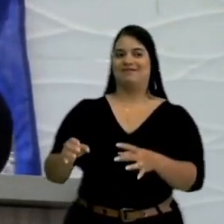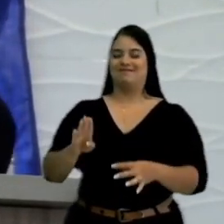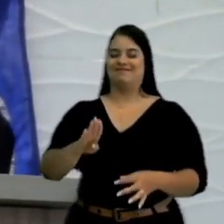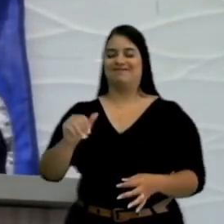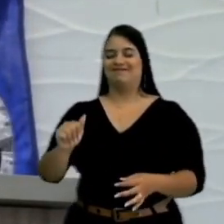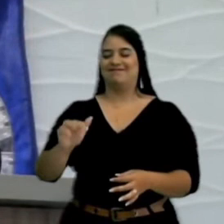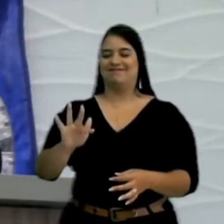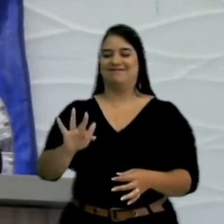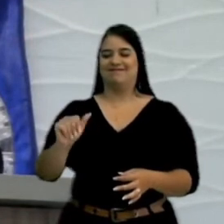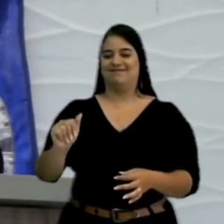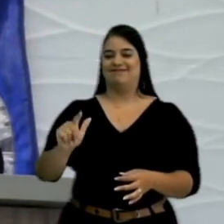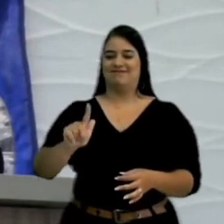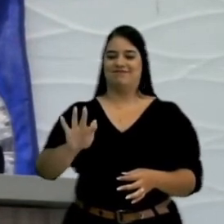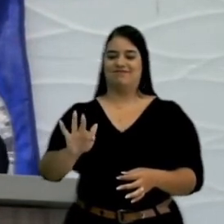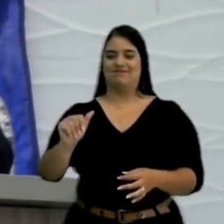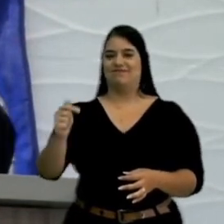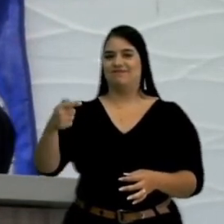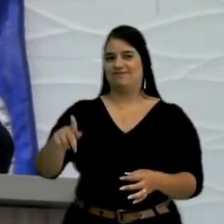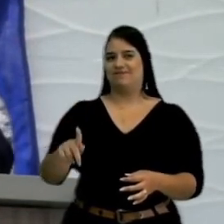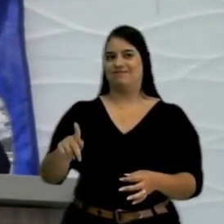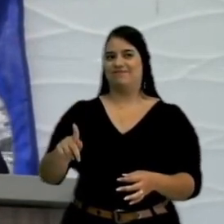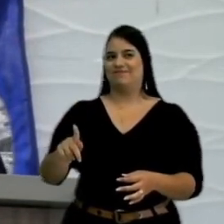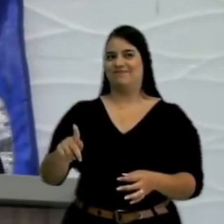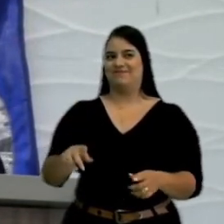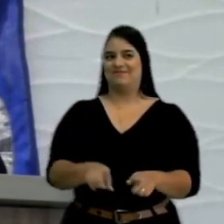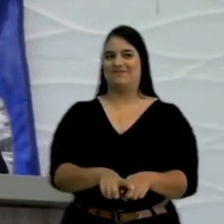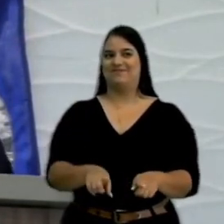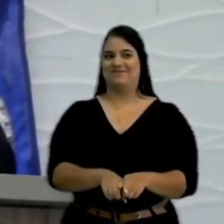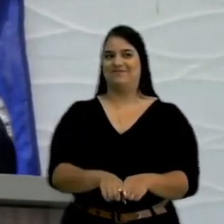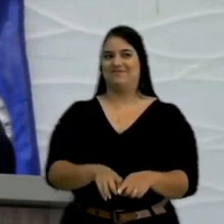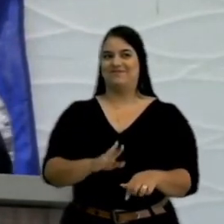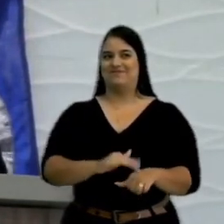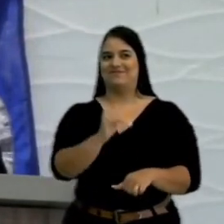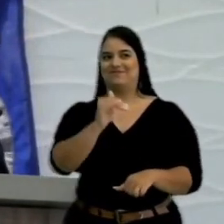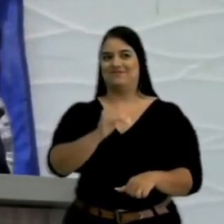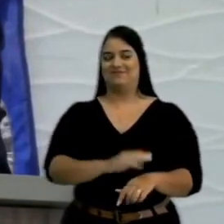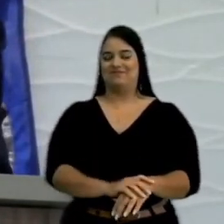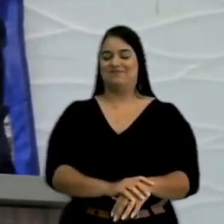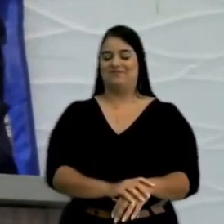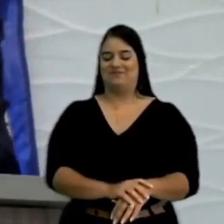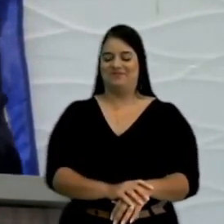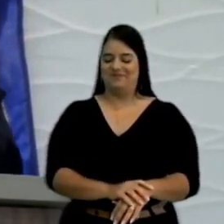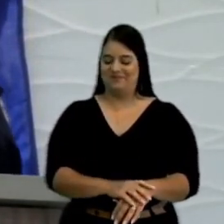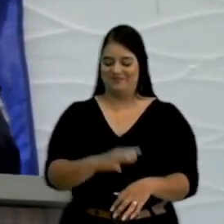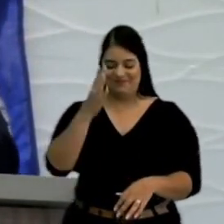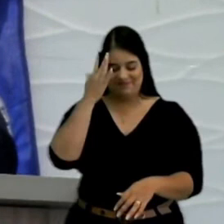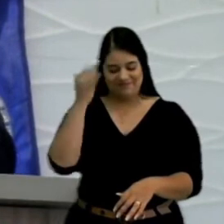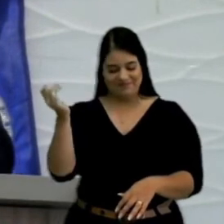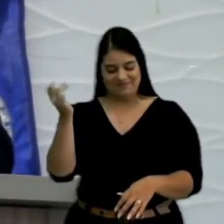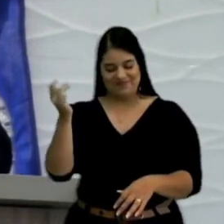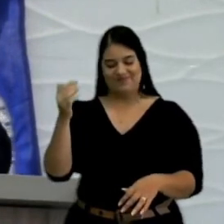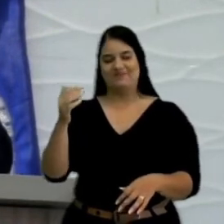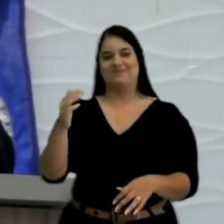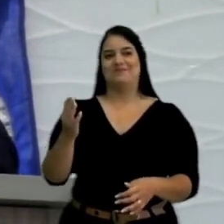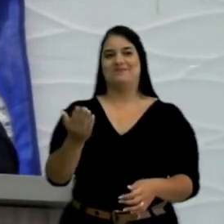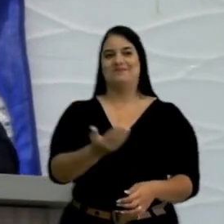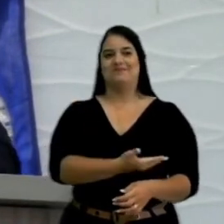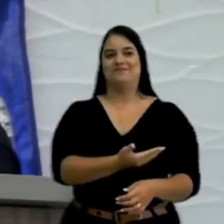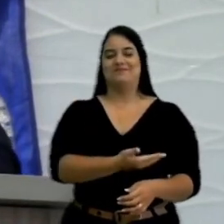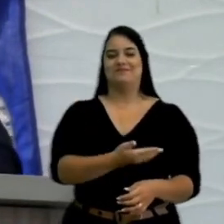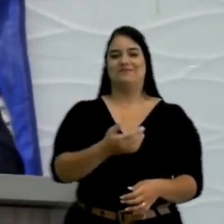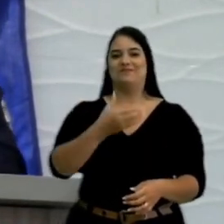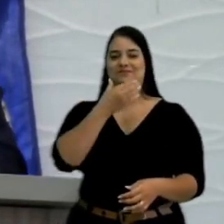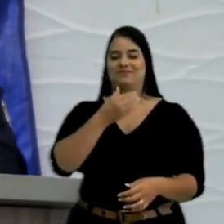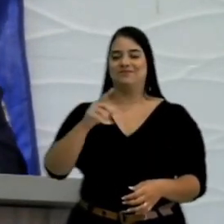a Edivaldo do Leite, na sexta-feira. E aumentar mais um aqui, presidente, no dia de amanhã, meu amigo Glaubinho, filho de Toninho